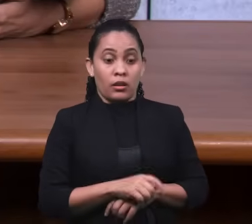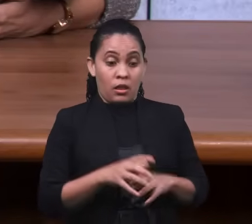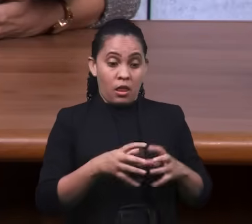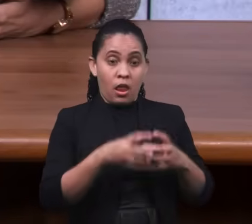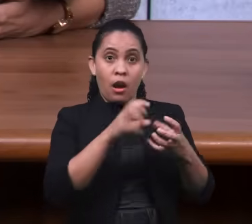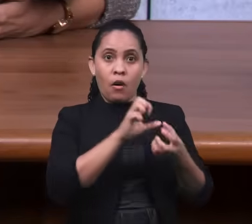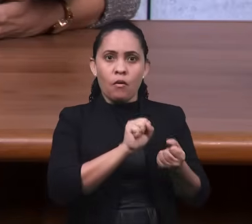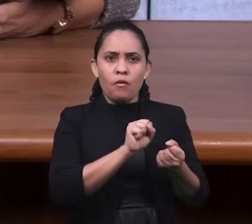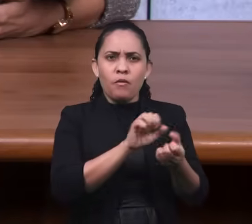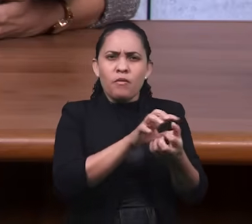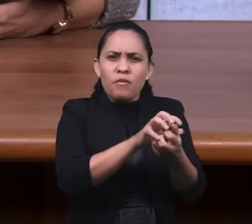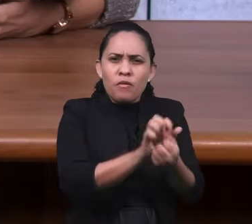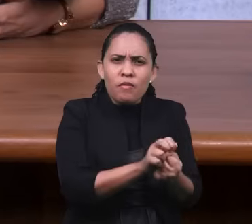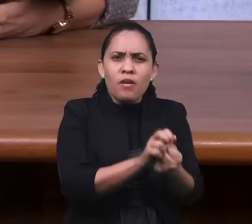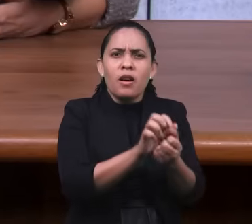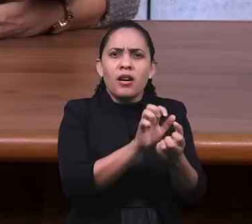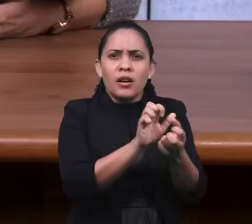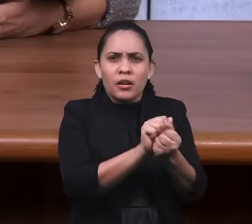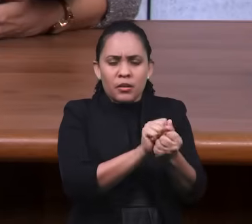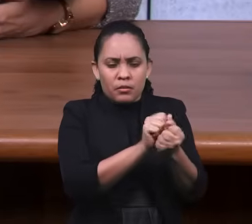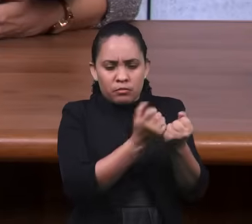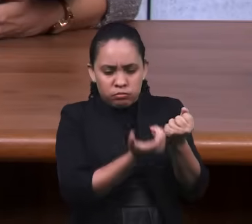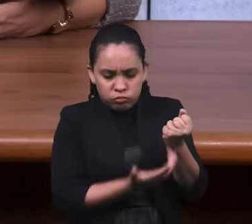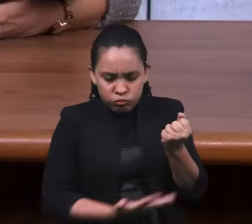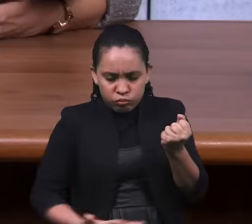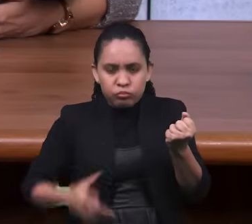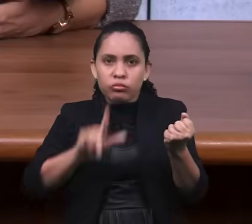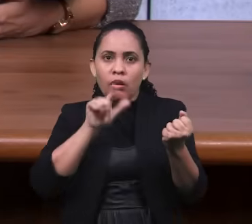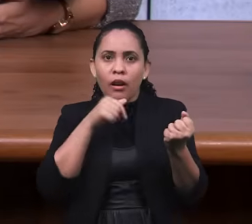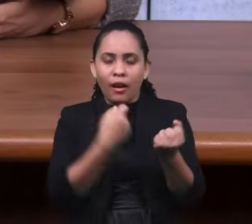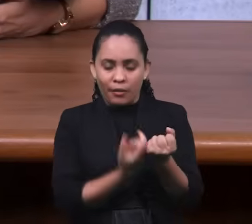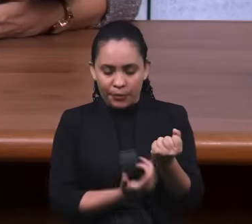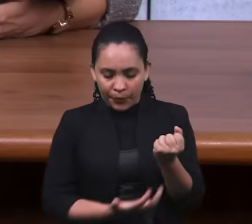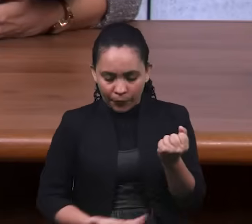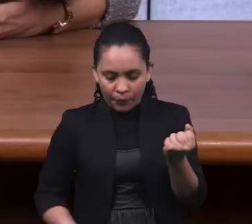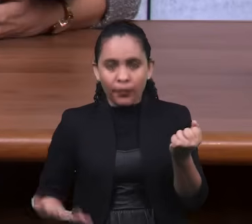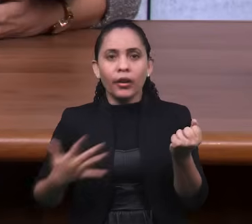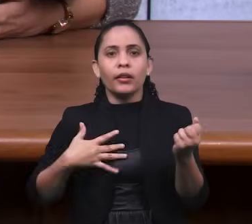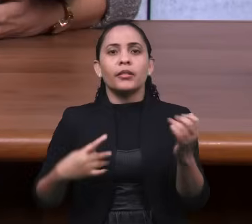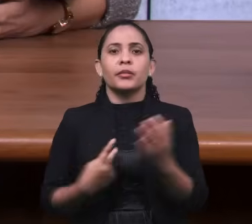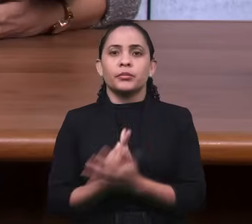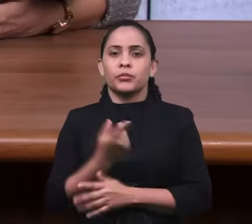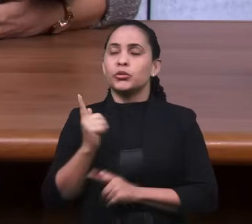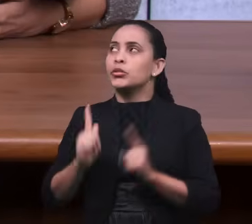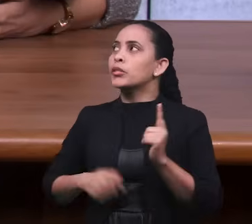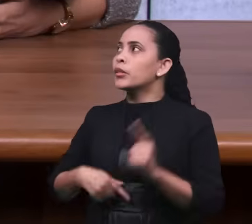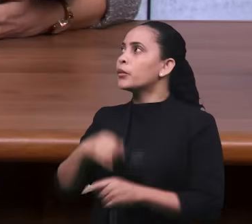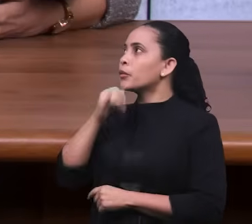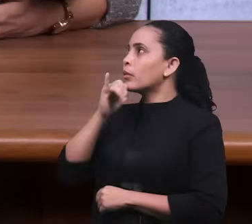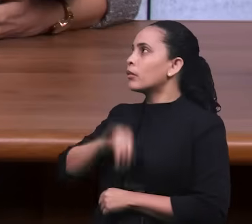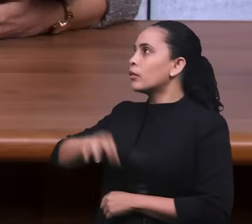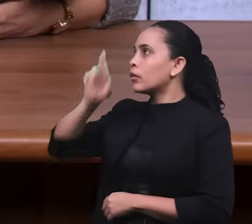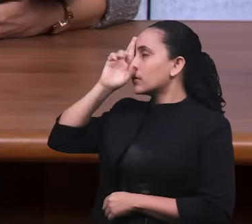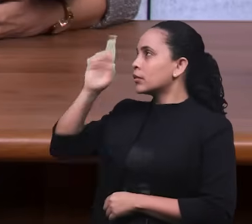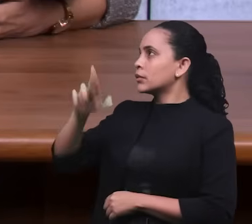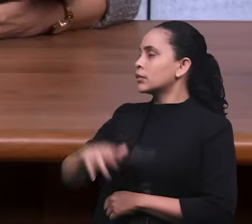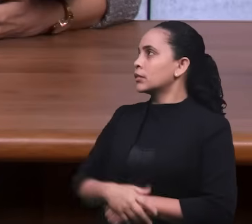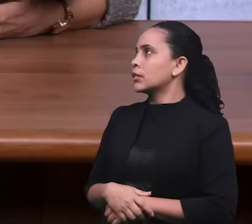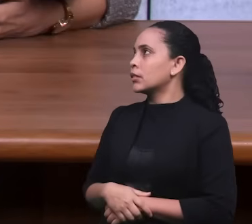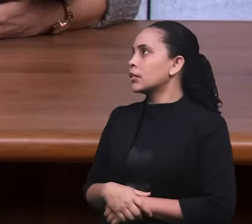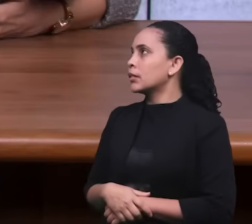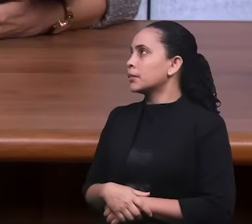velo espremeu uma taça cheia de água. E disse Gideão a Deus: não